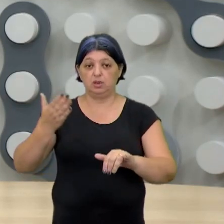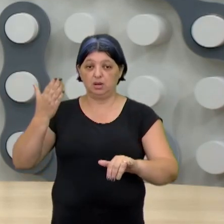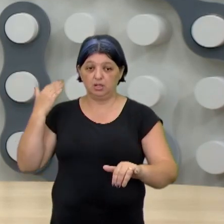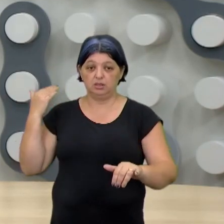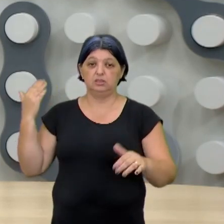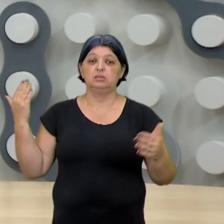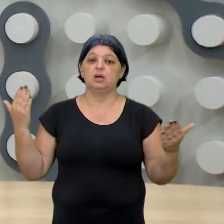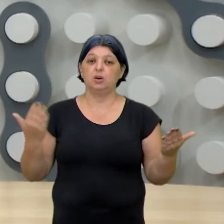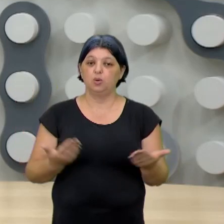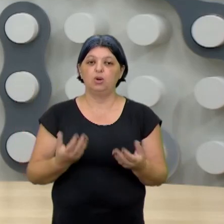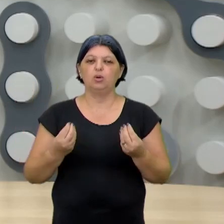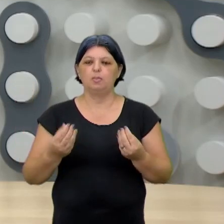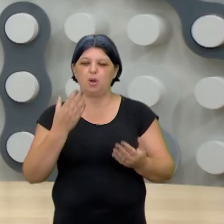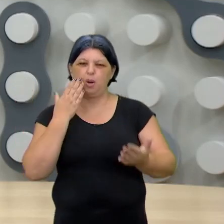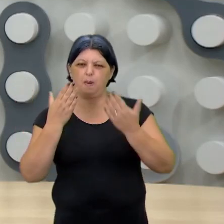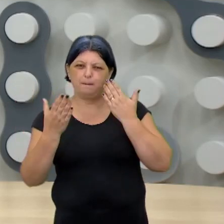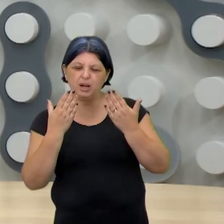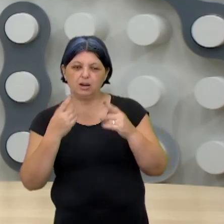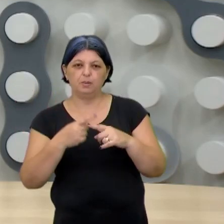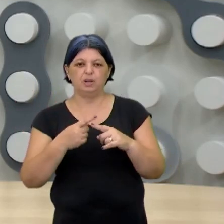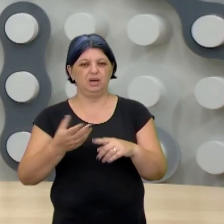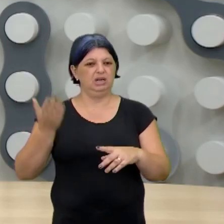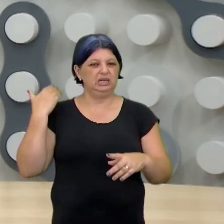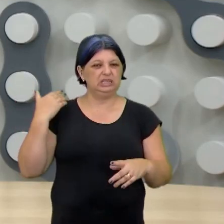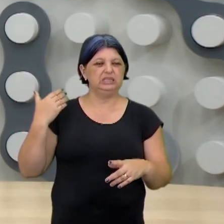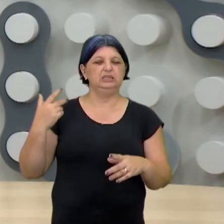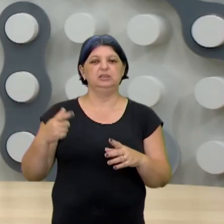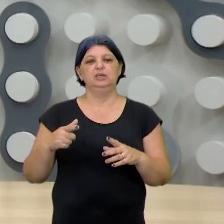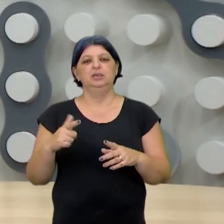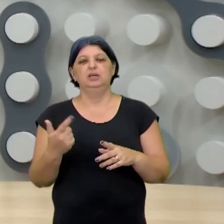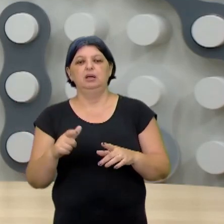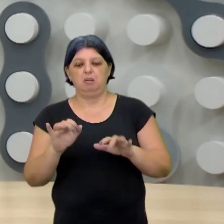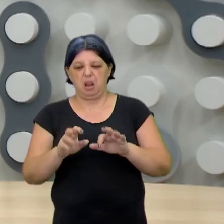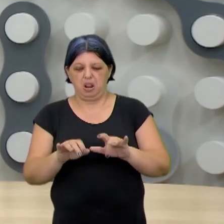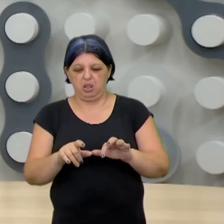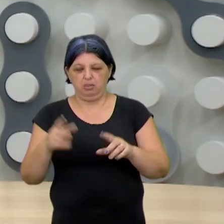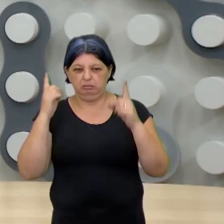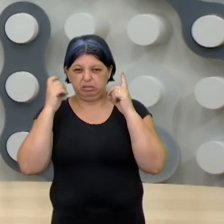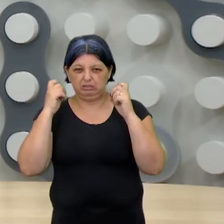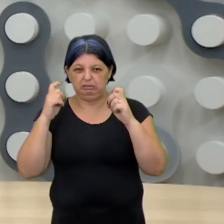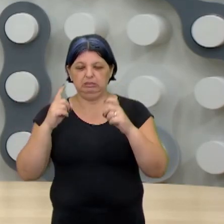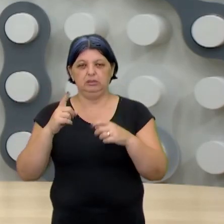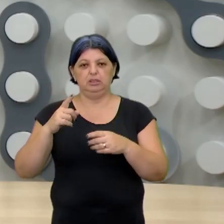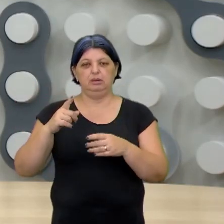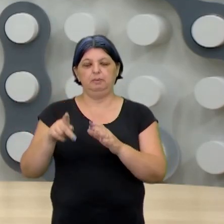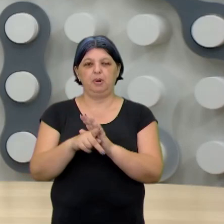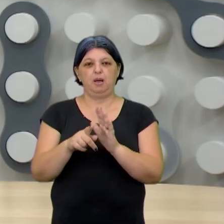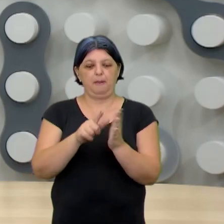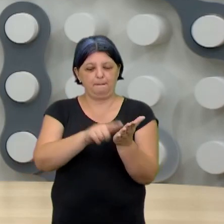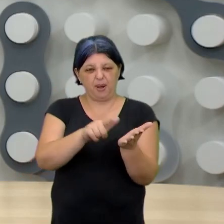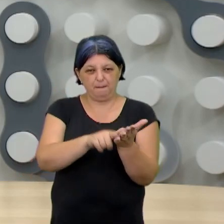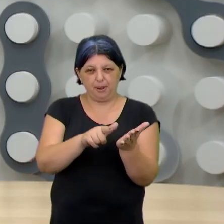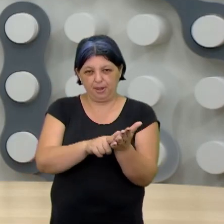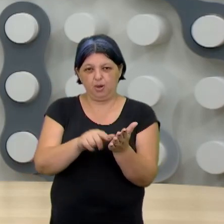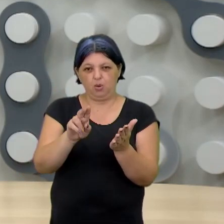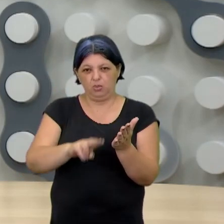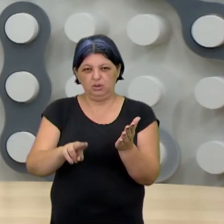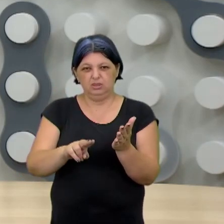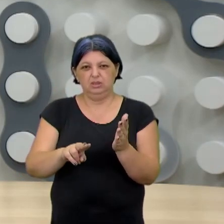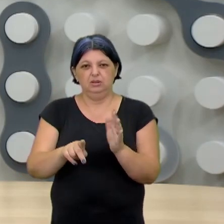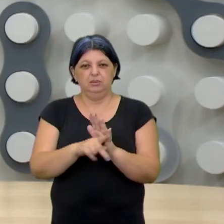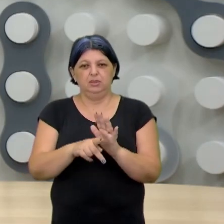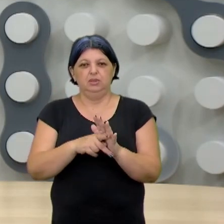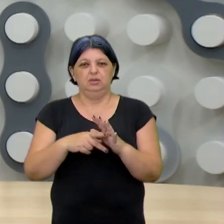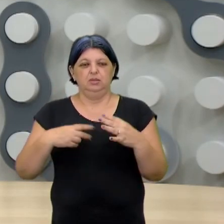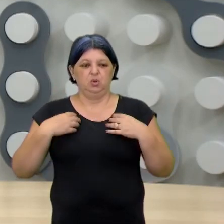que as redações eram mais barulhentas, porque tinha máquina de escrever, eram mais poluídas de papel, os repórteres saíam todos sujos